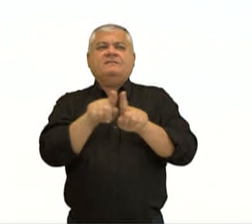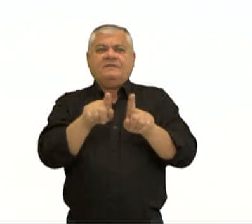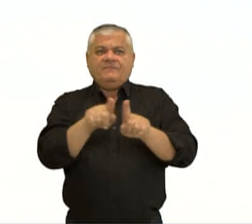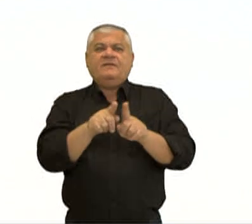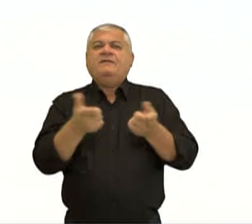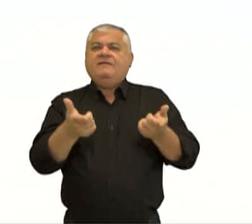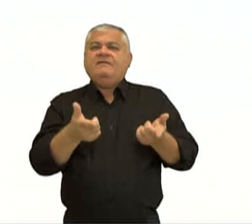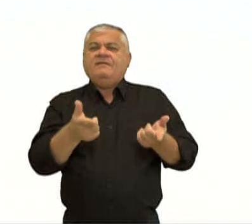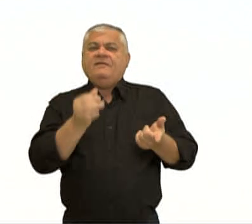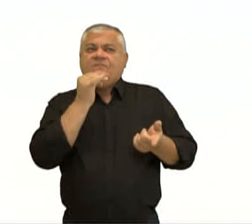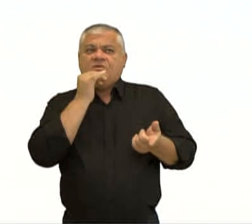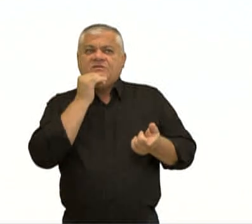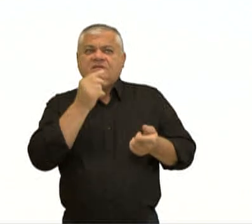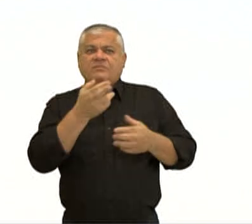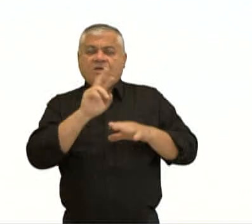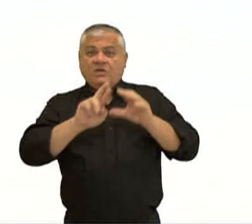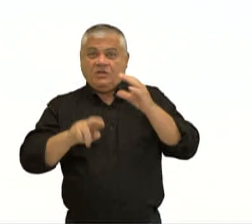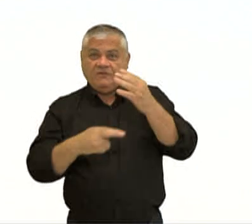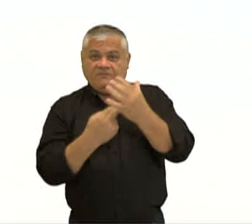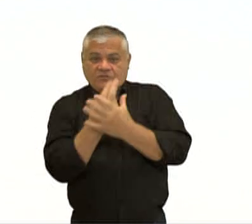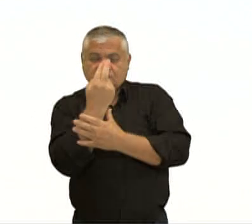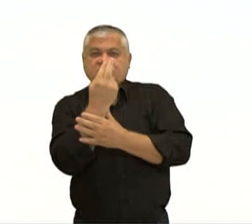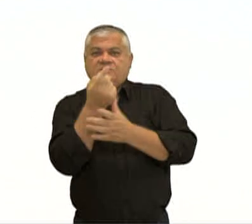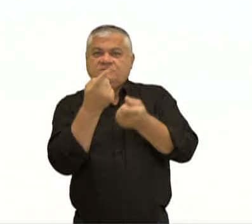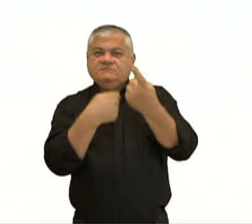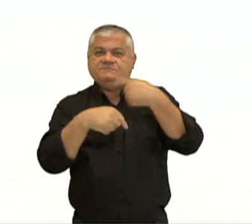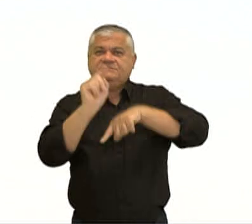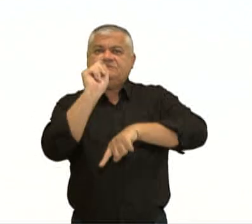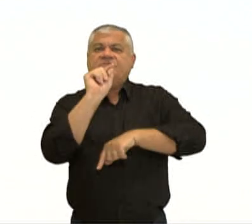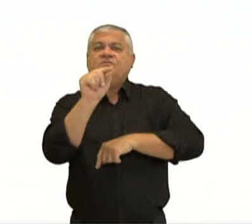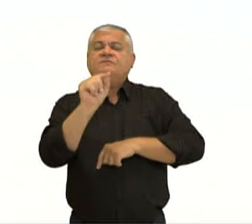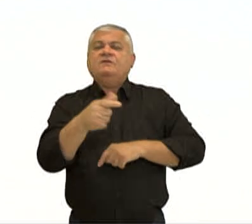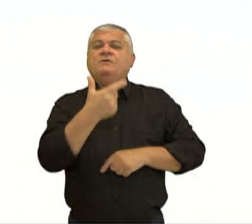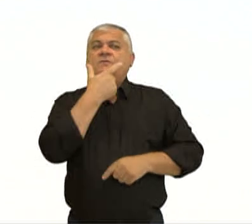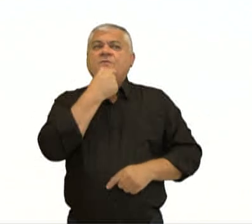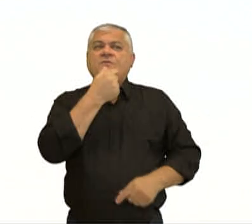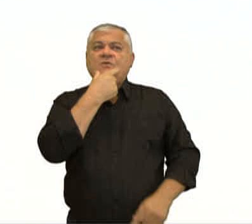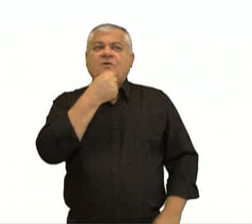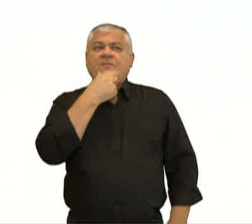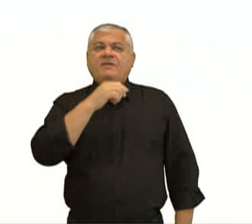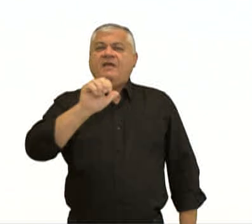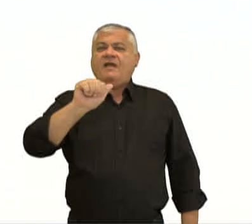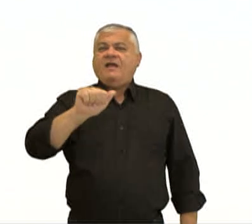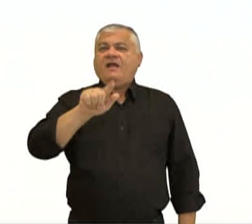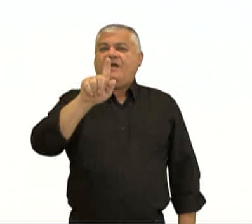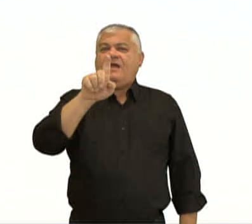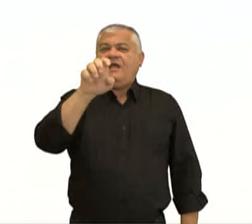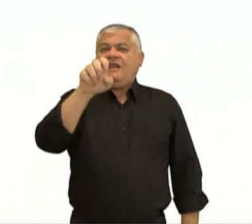A expressão revolução científica foi criada por Alexandre Coiré em